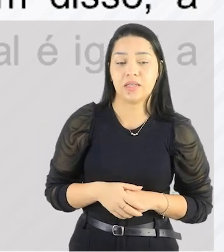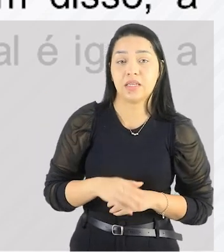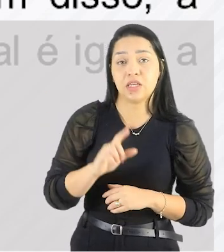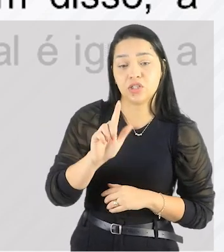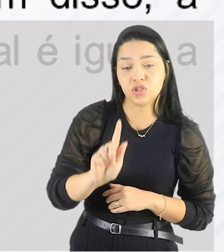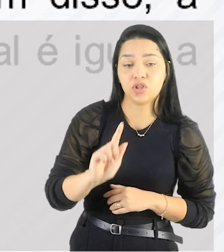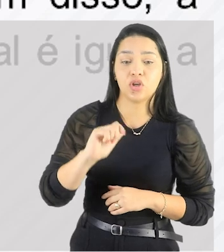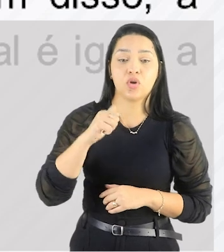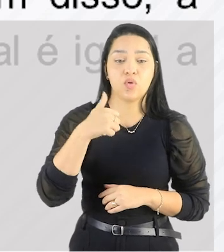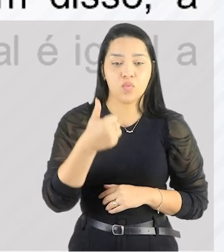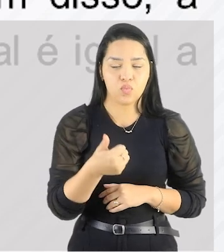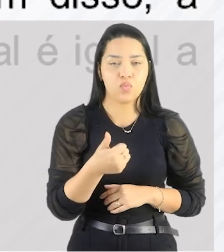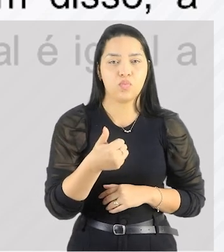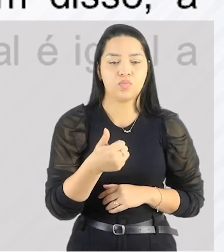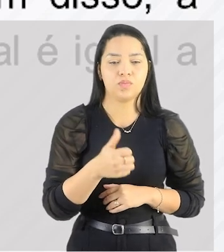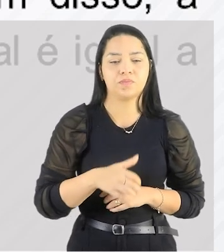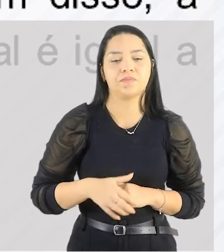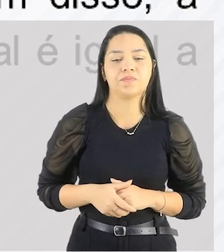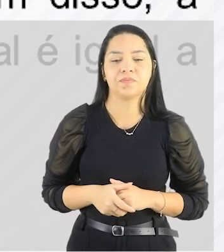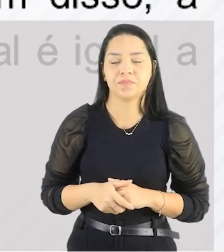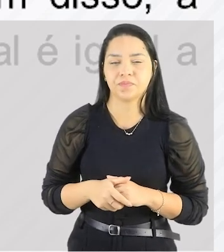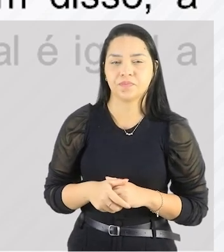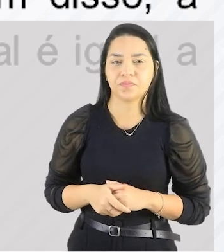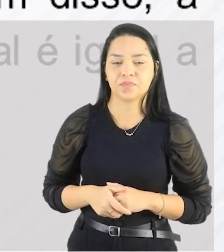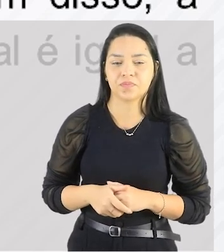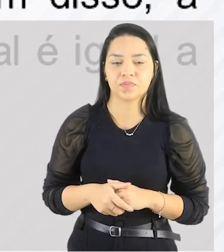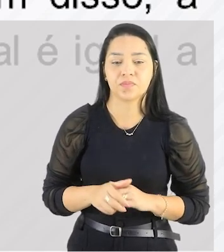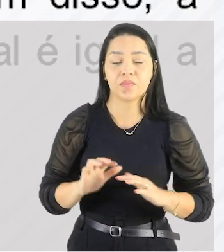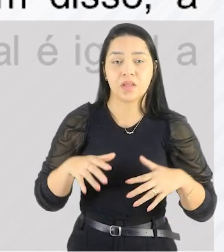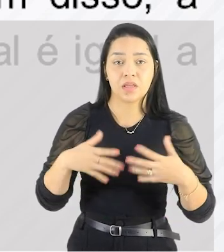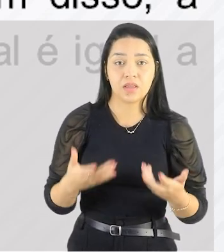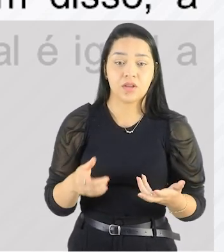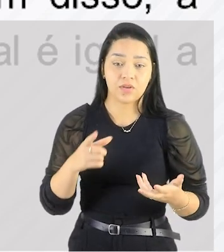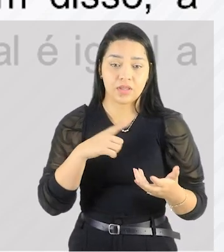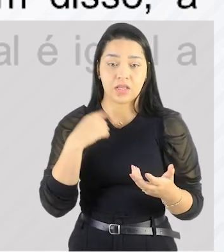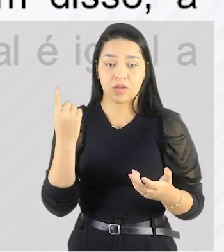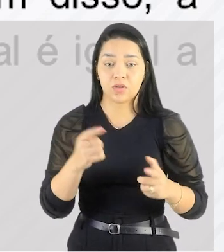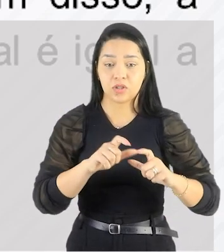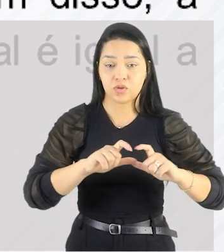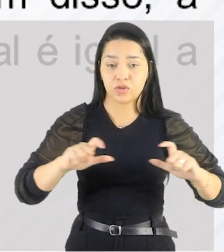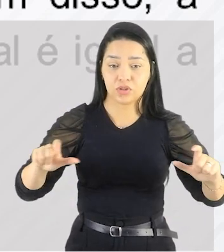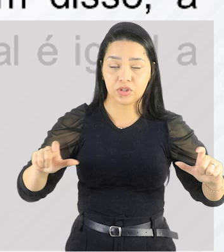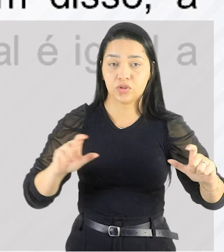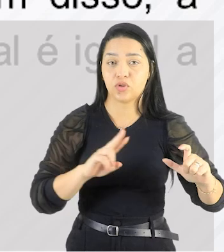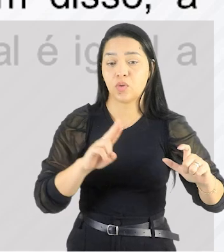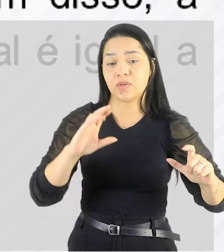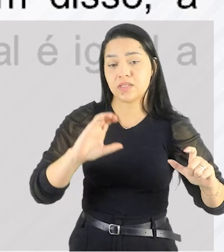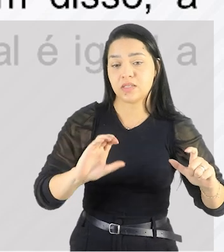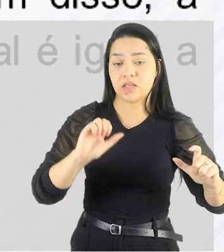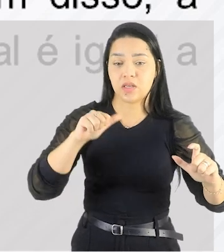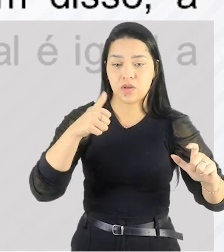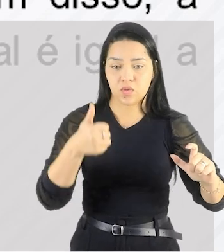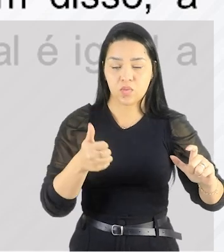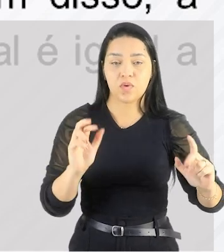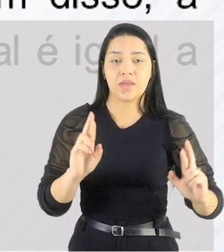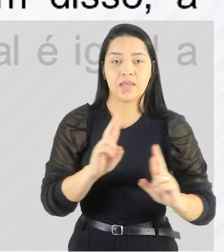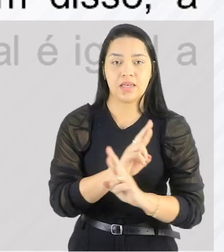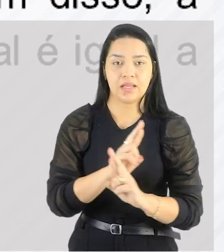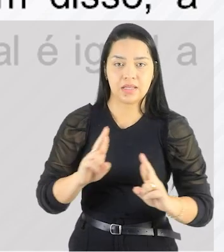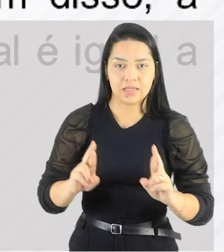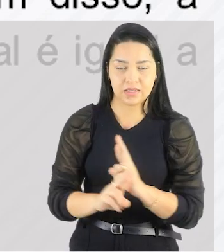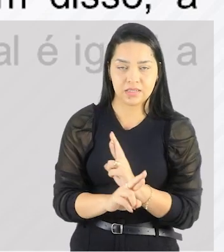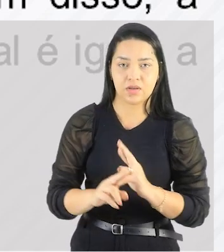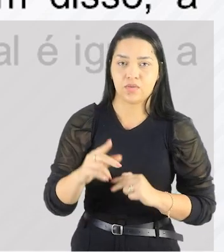e G1 também substituído. Tá ok? Então tá aqui, né? A nossa constante chamada de C1 em função